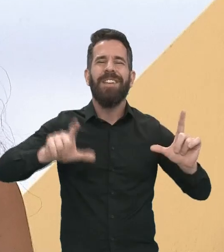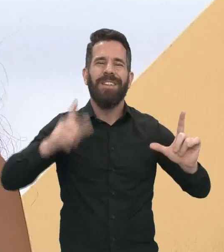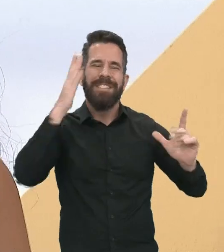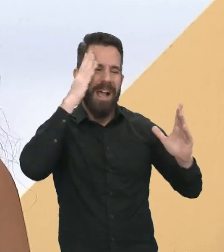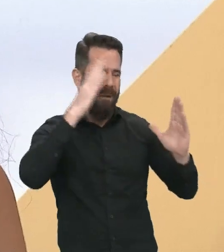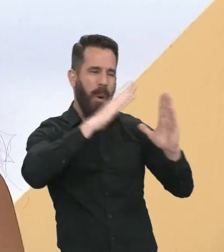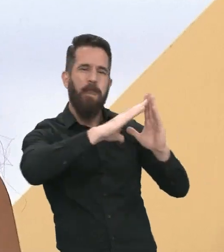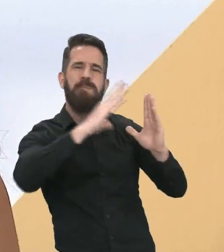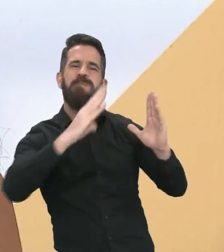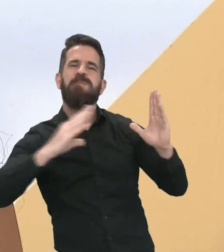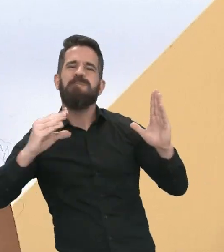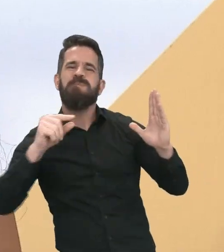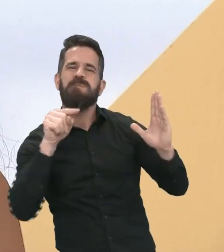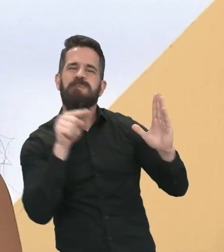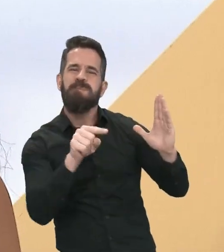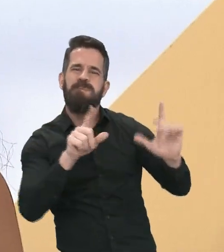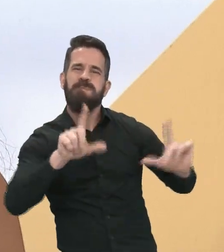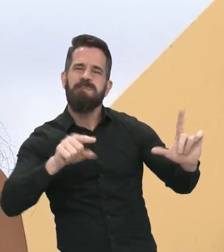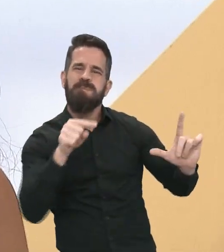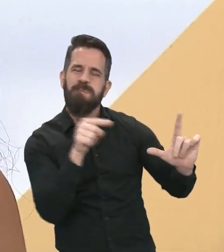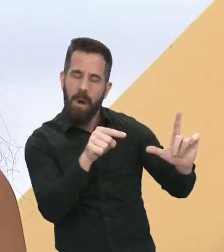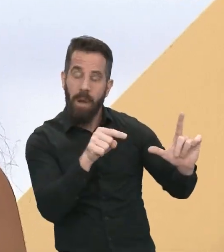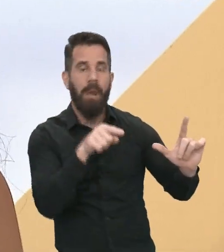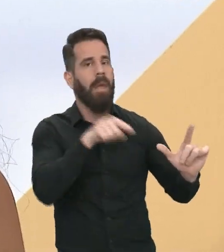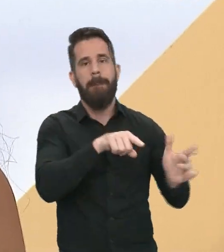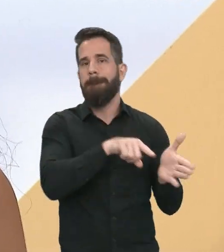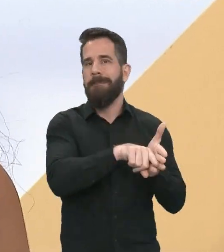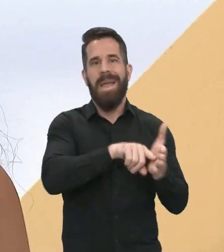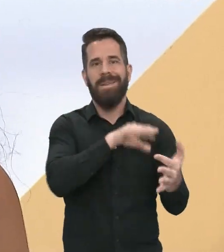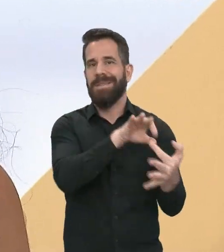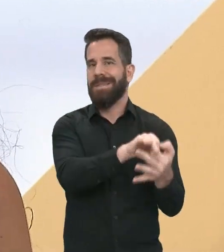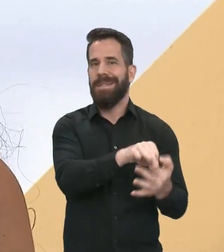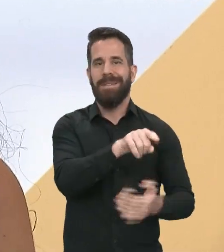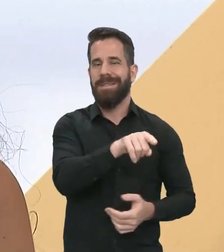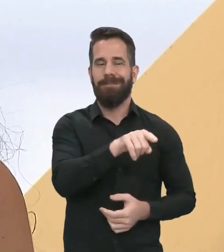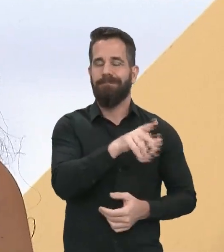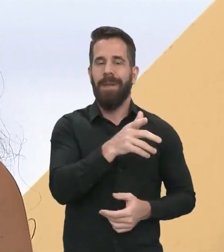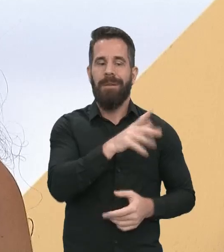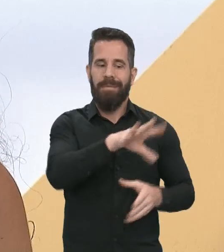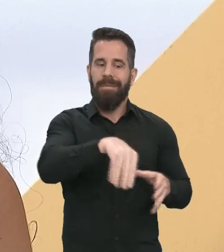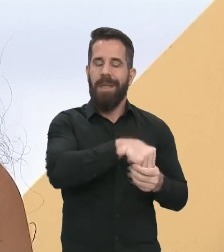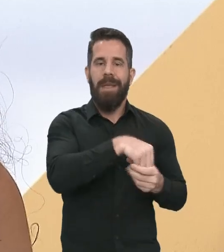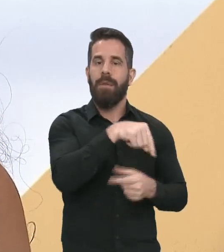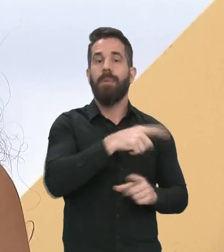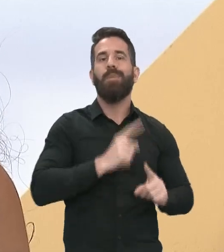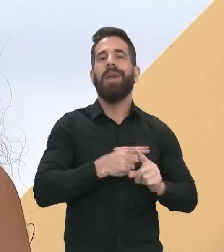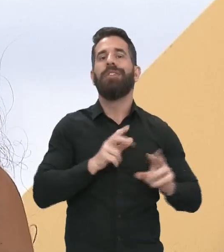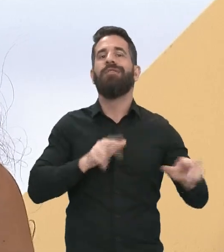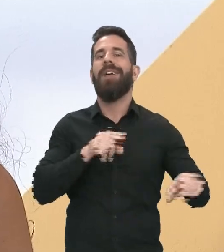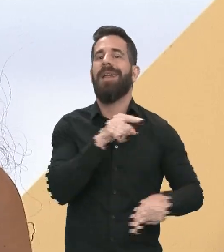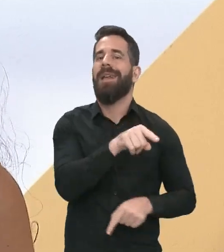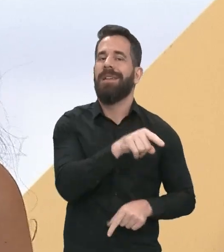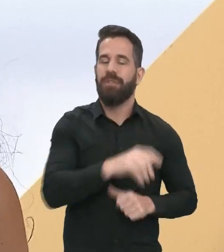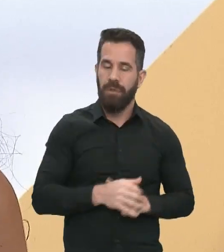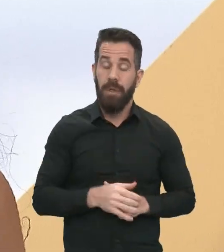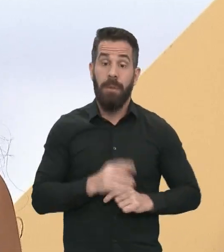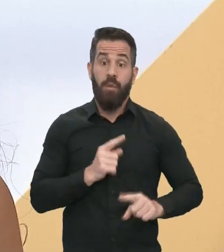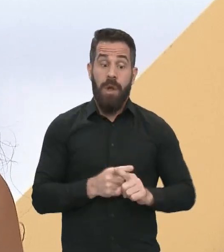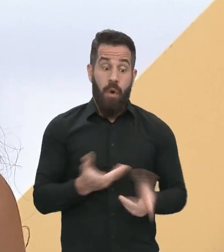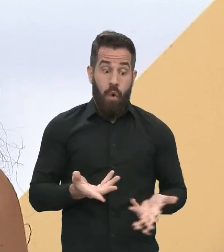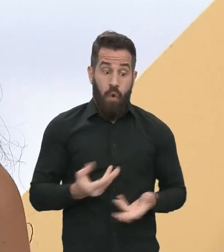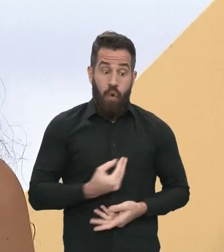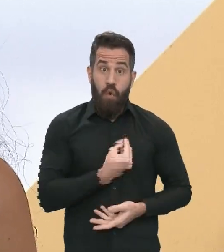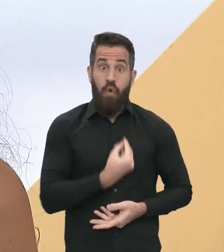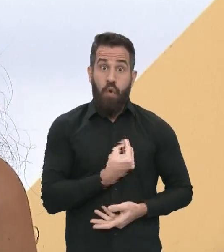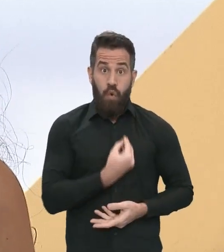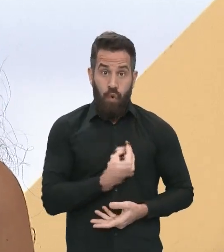mais comuns, elas não entram nessas pesquisas, porque é diferente o uso delas. Porque atualmente o conteúdo é